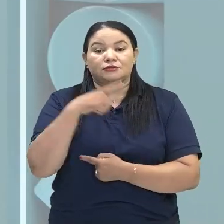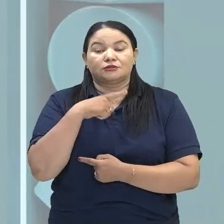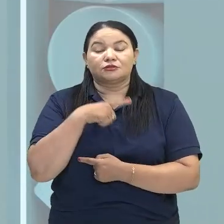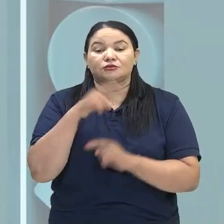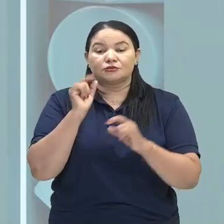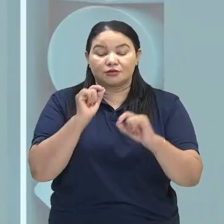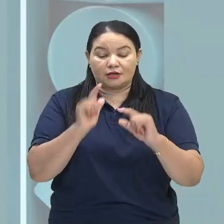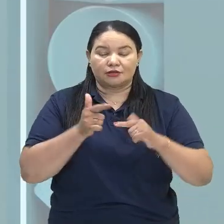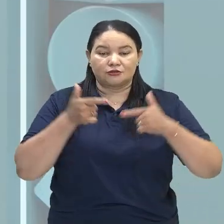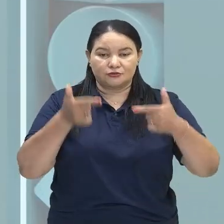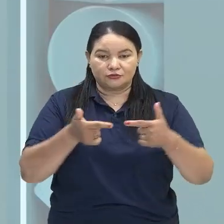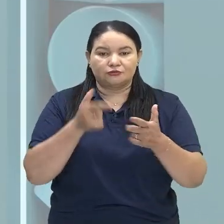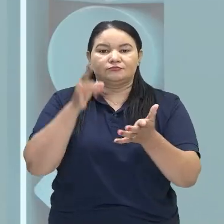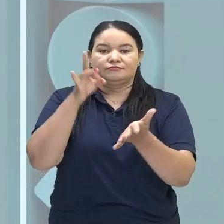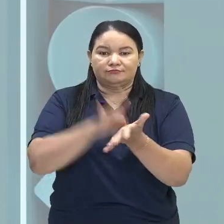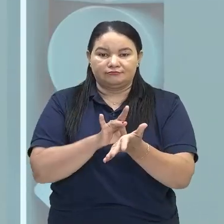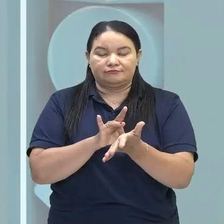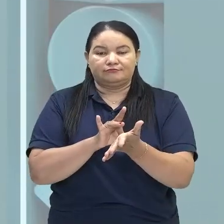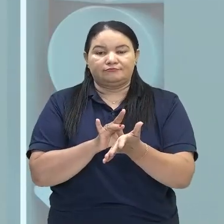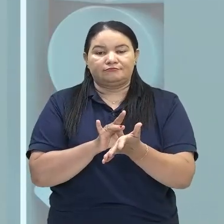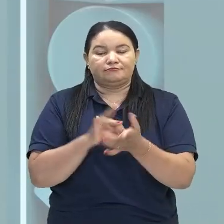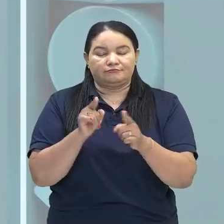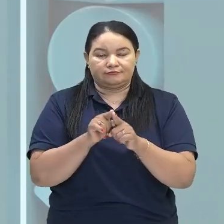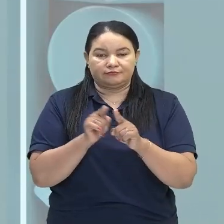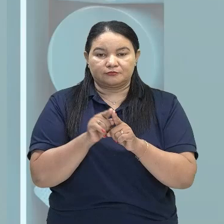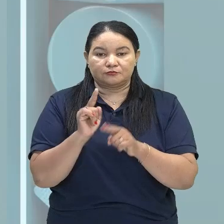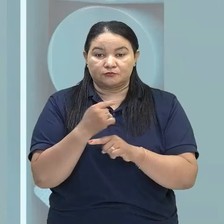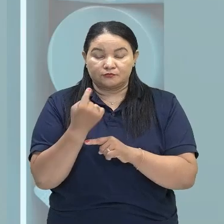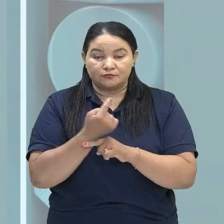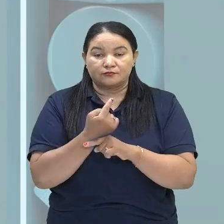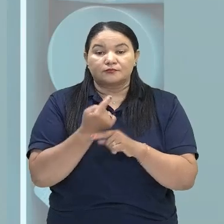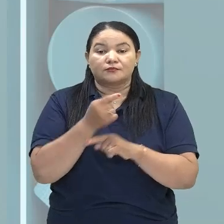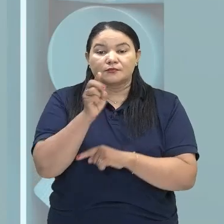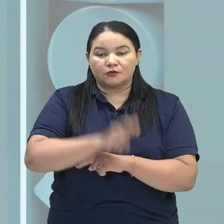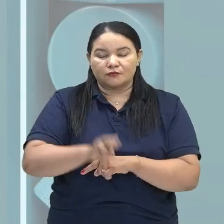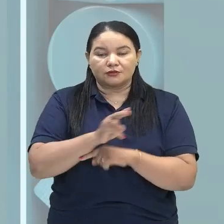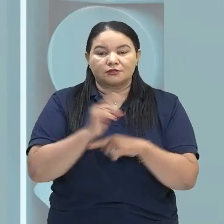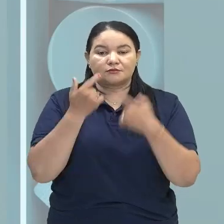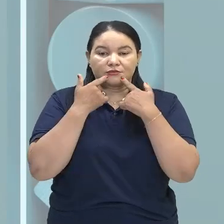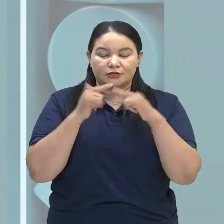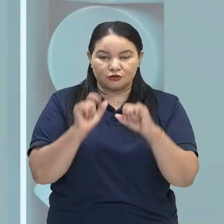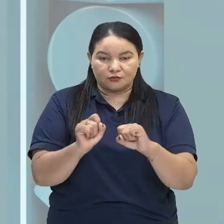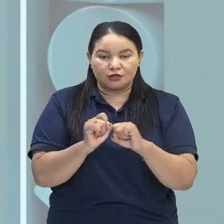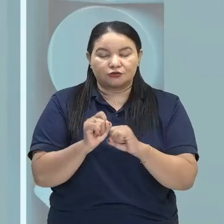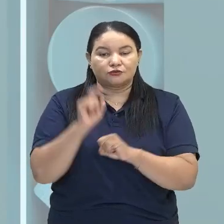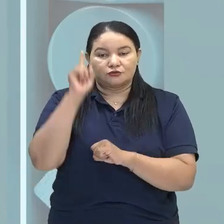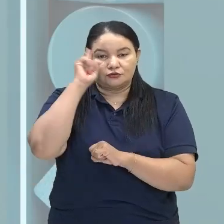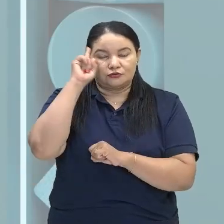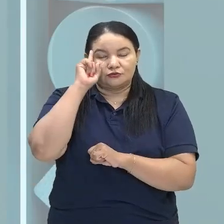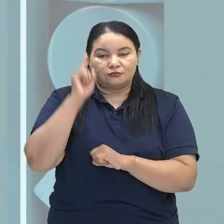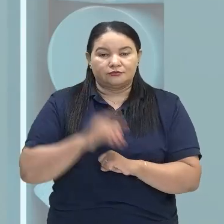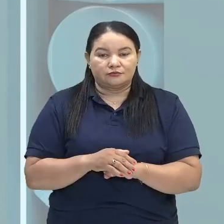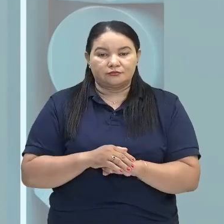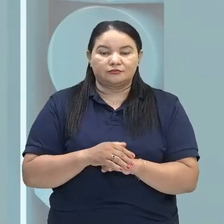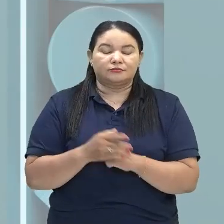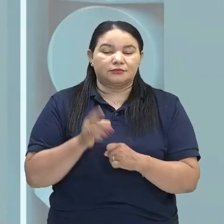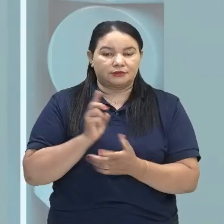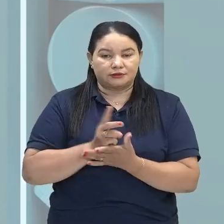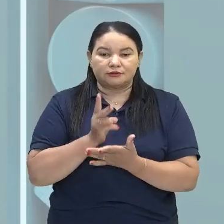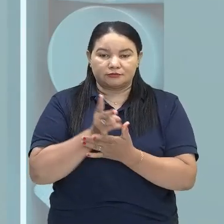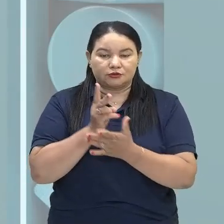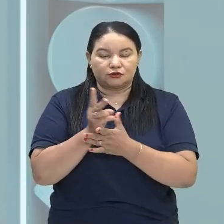ações reais. Praticamos a linguagem no dia a dia, de momento a momento, de instante a instante, com